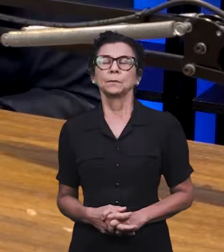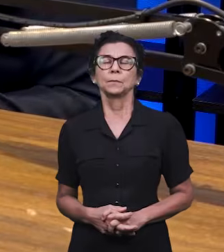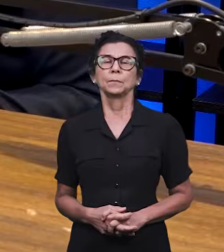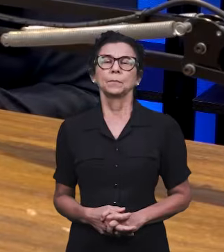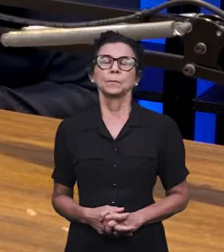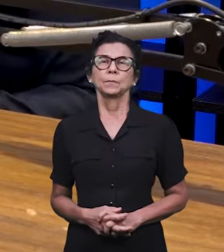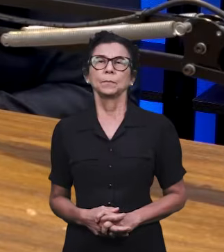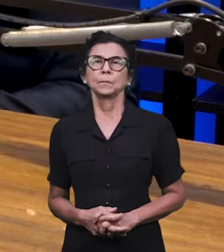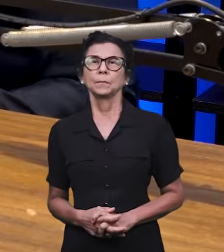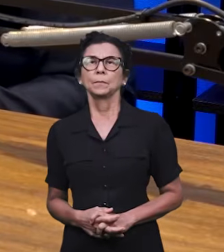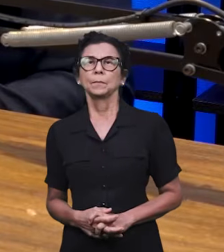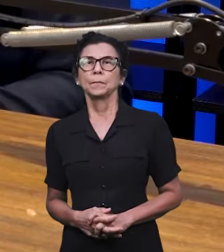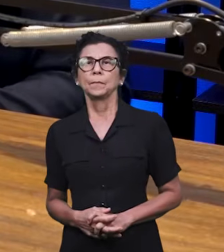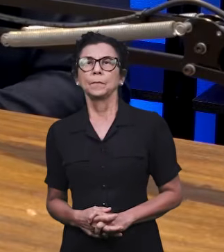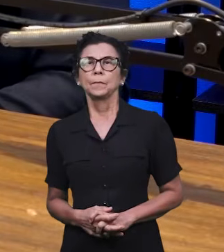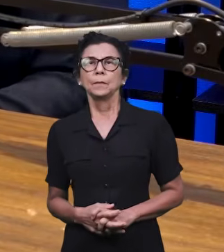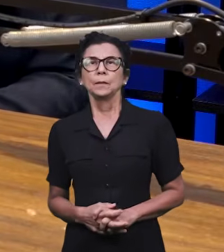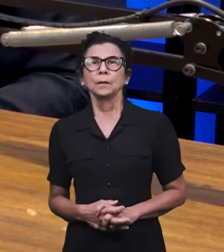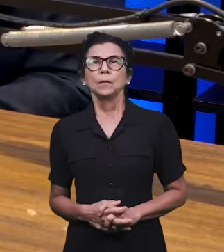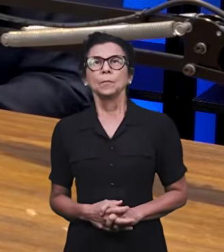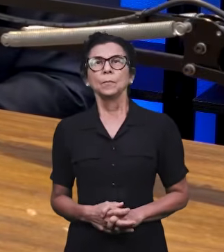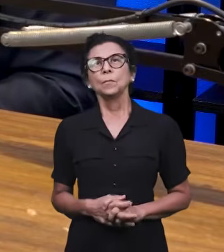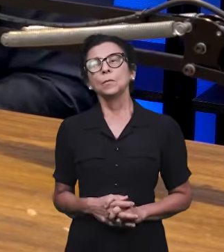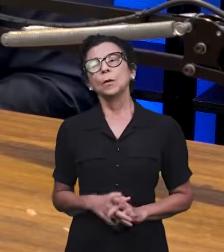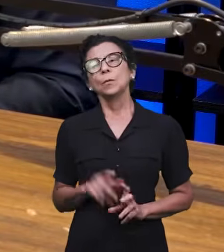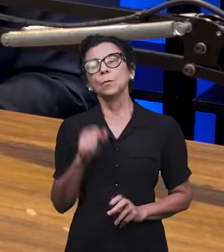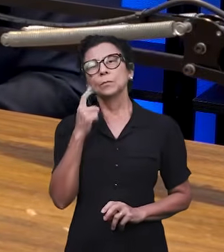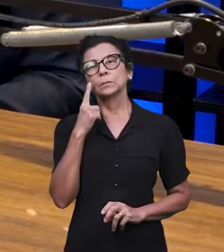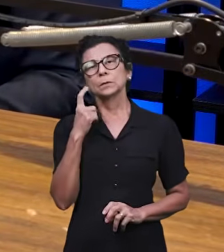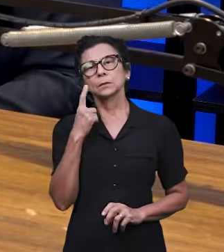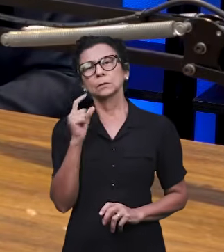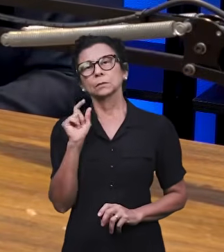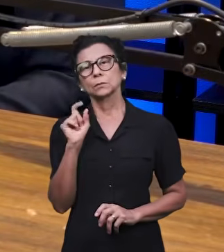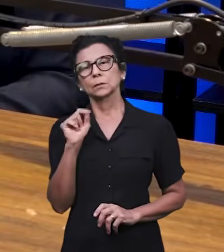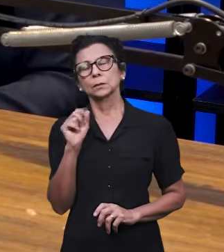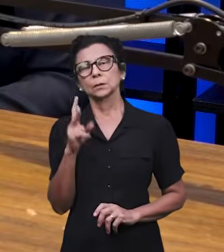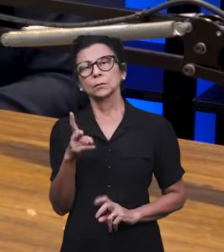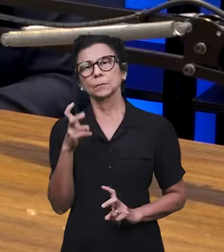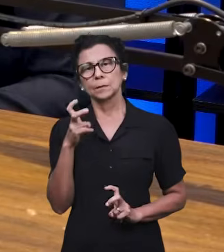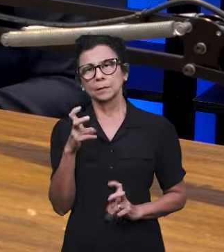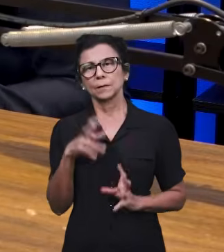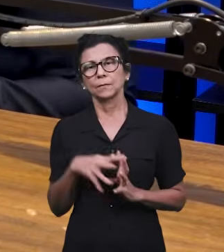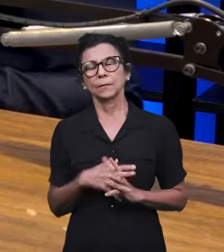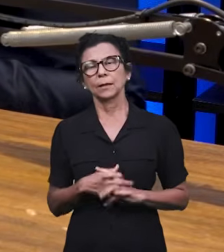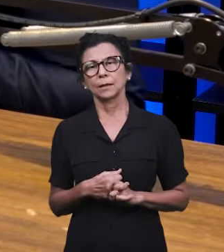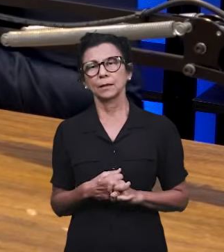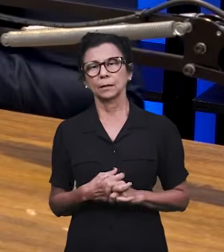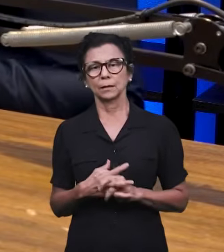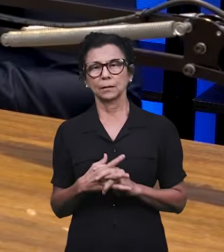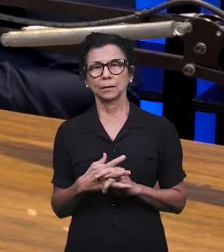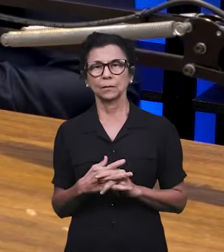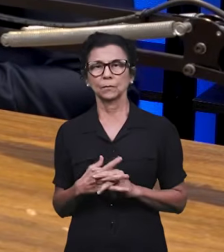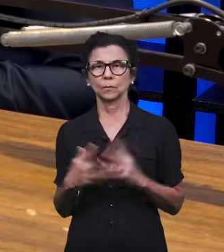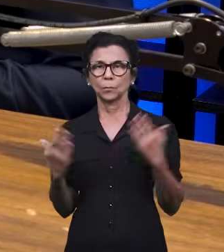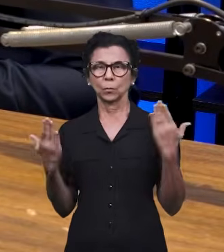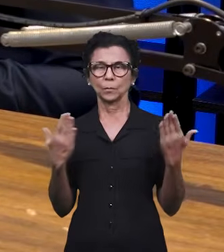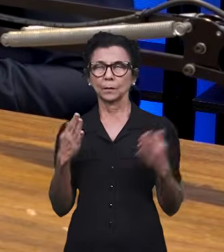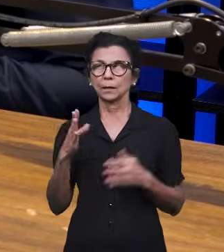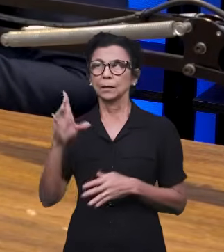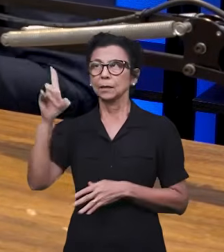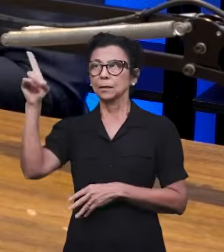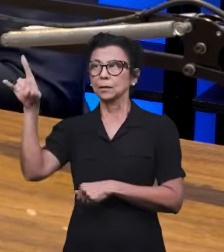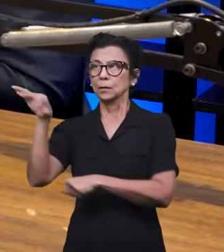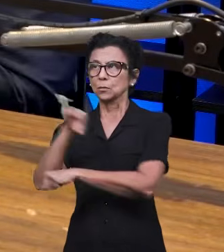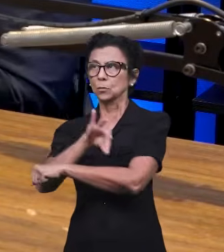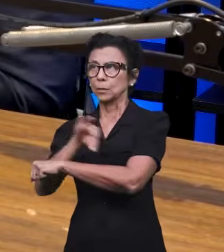Uma coisa aqui que é muito interessante, né? Nós vamos observar, fazendo a comparação, né, de Deus como arquiteto e